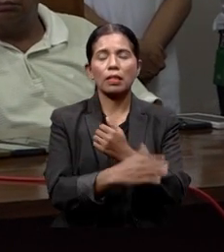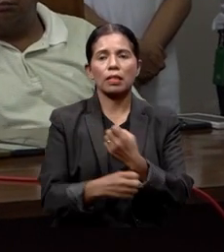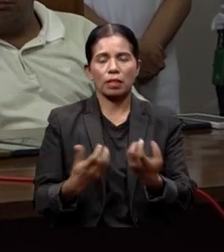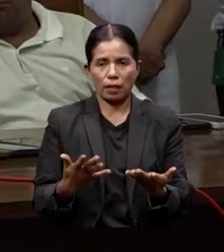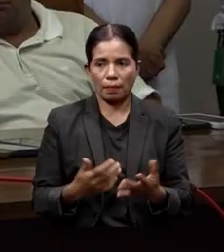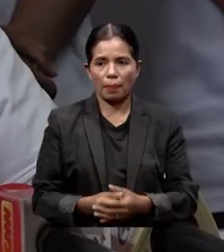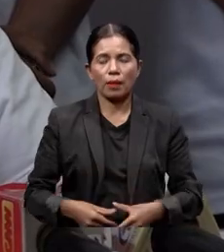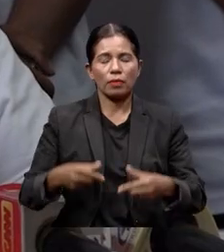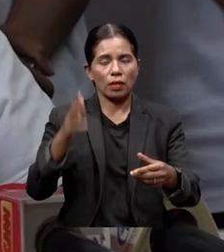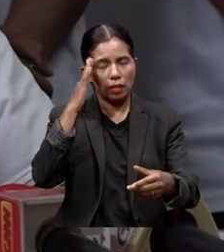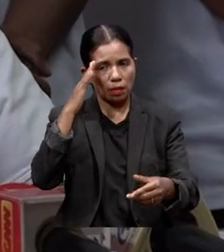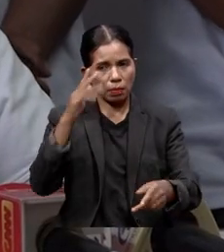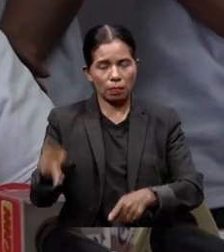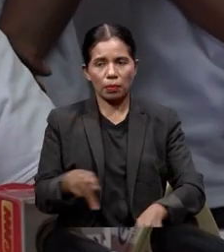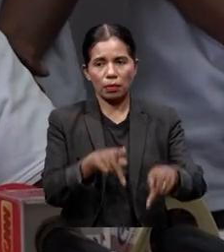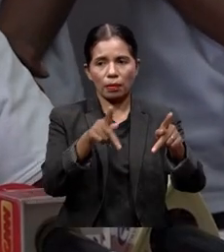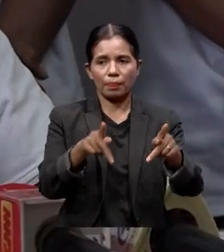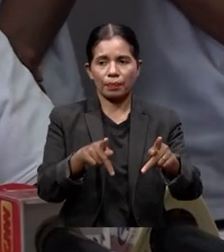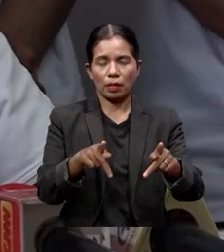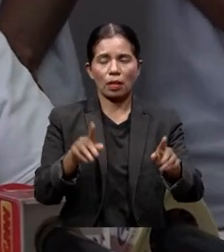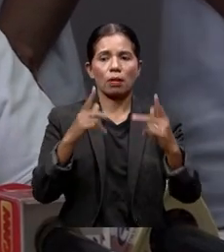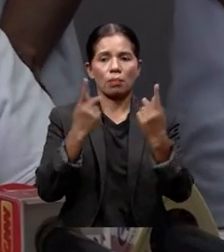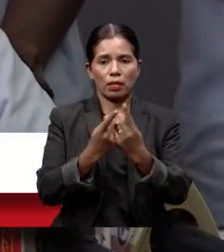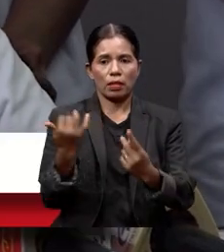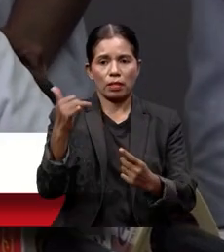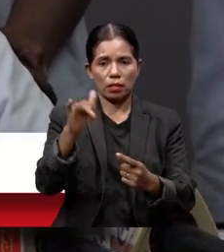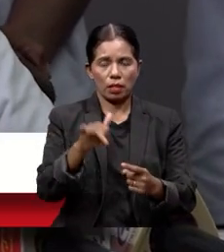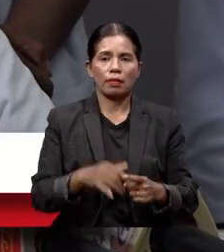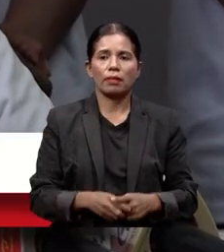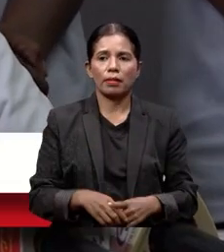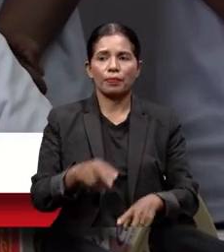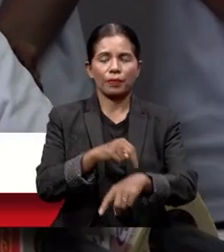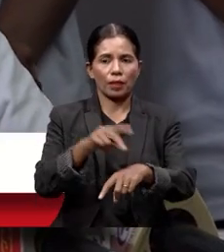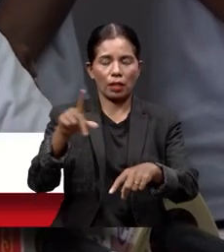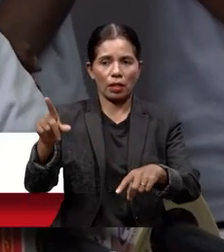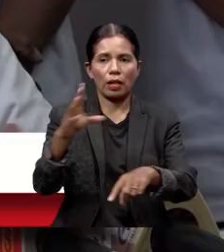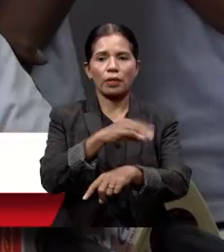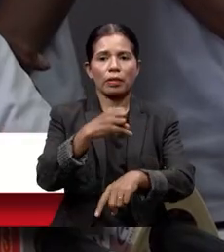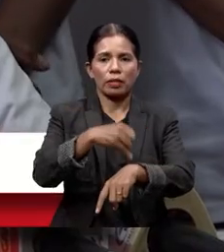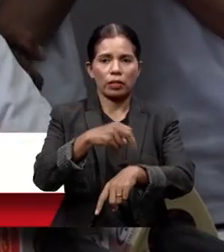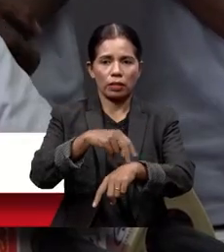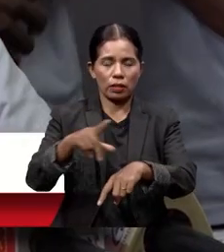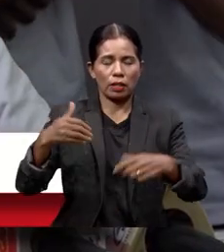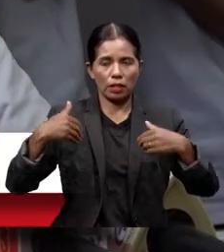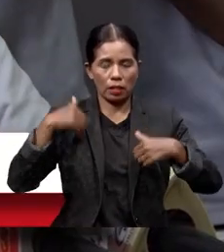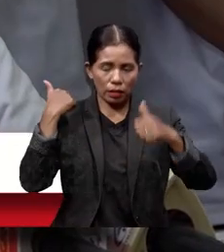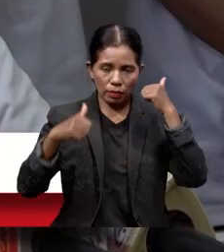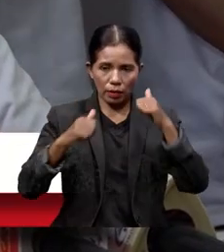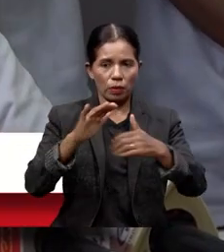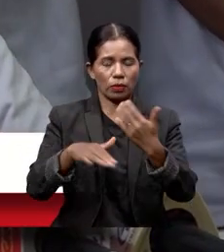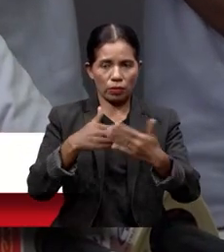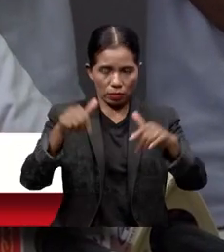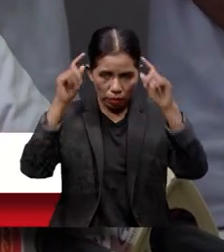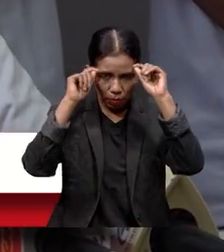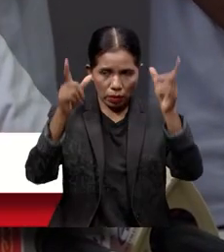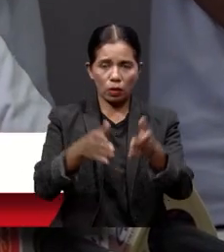foi conhecimento para o público, lili o empresário Hira, nacional, no internacional, bem atividade de Timor Larantomac,